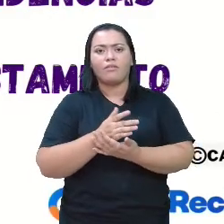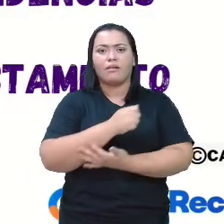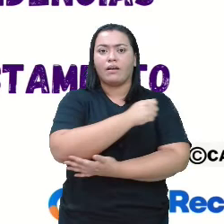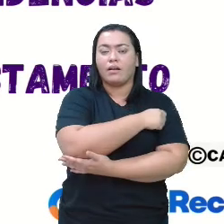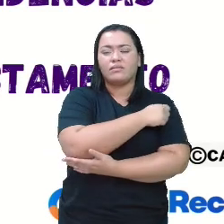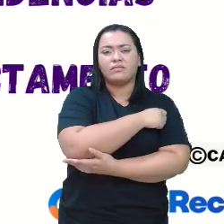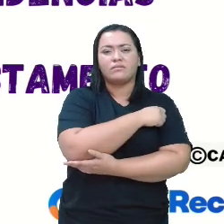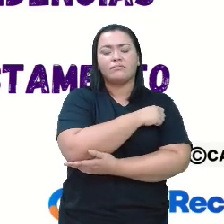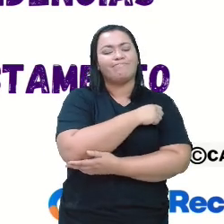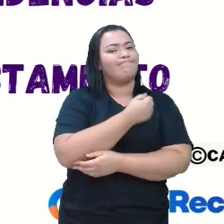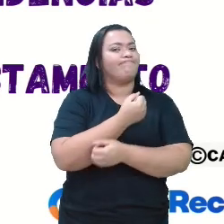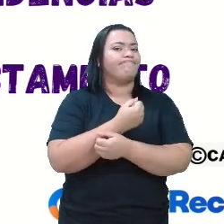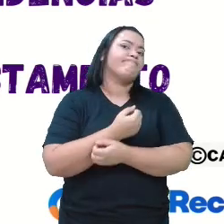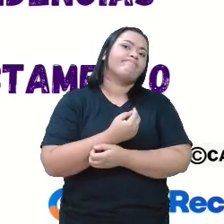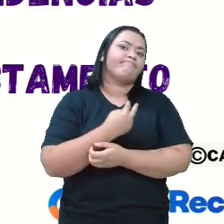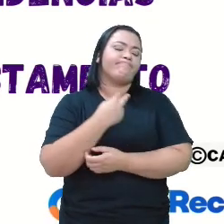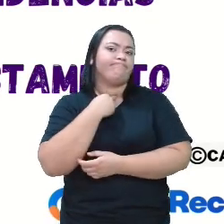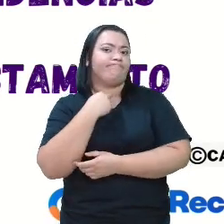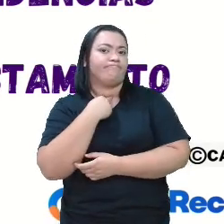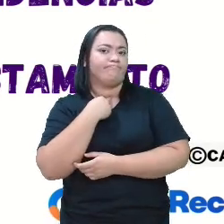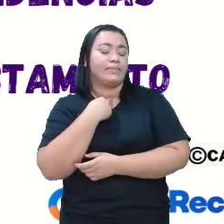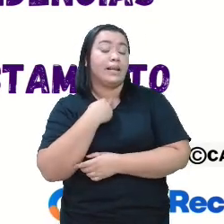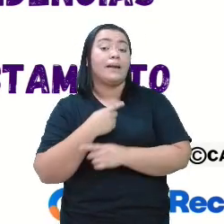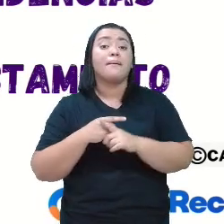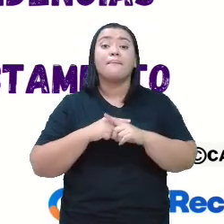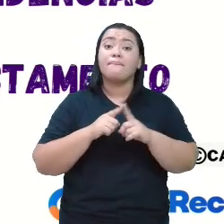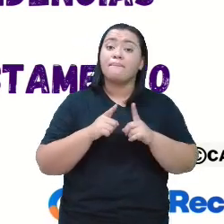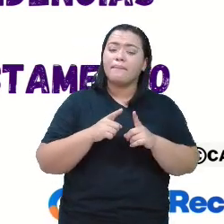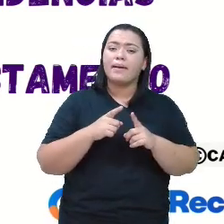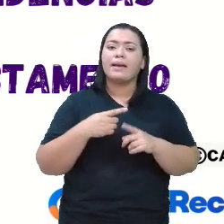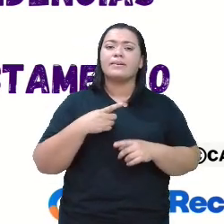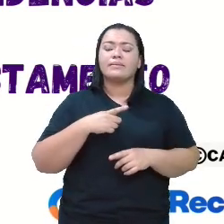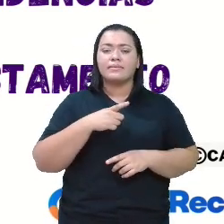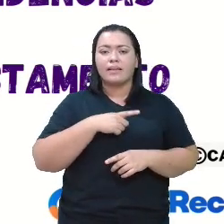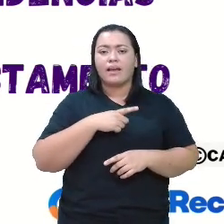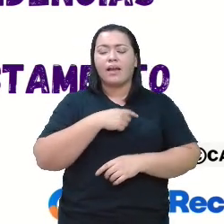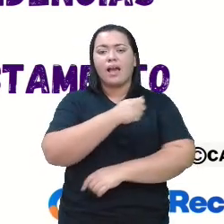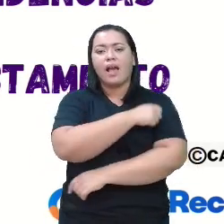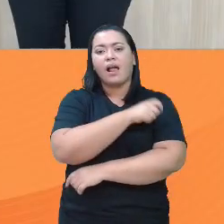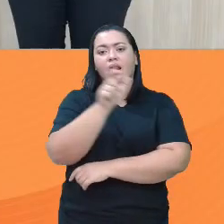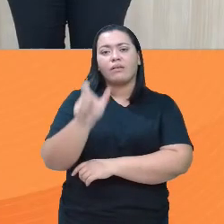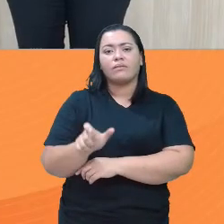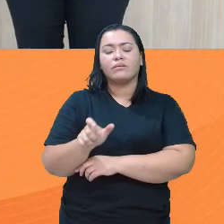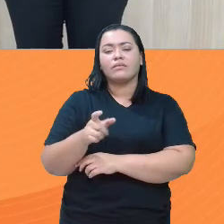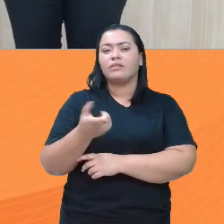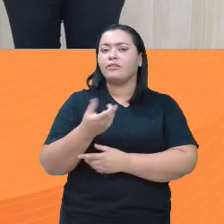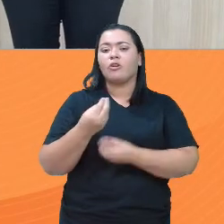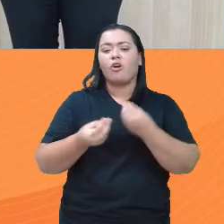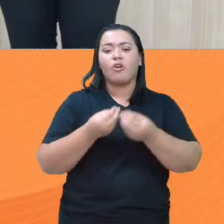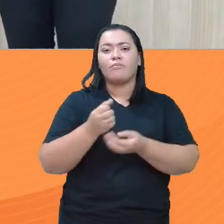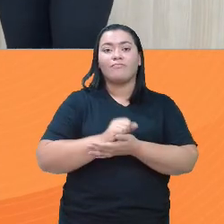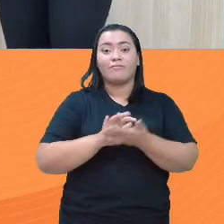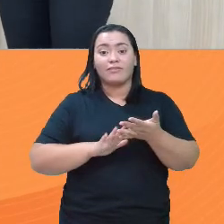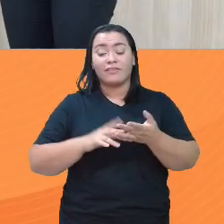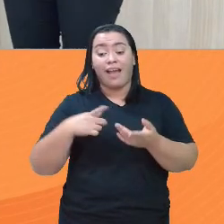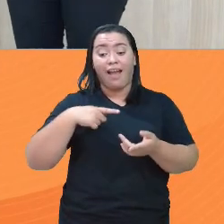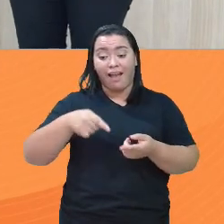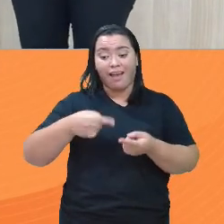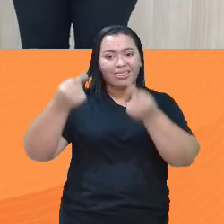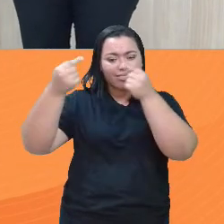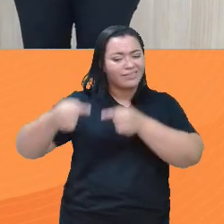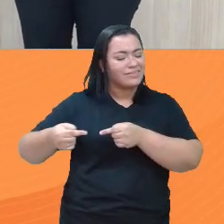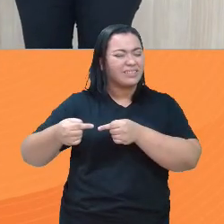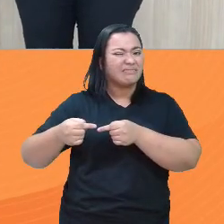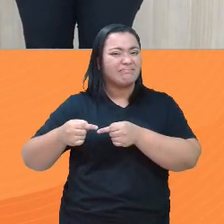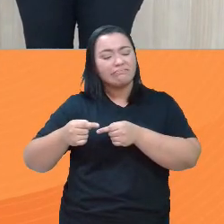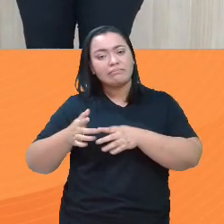impossível, porque dentro desse olhar a gente tem estudantes que não interagem com atividades desafiadoras. Mas aí, quando a